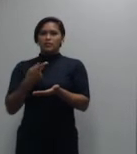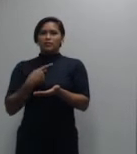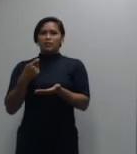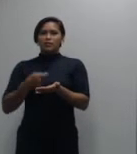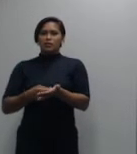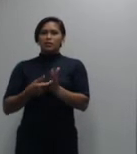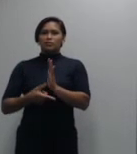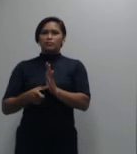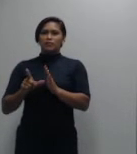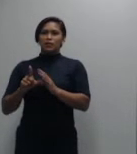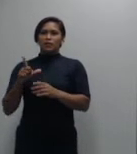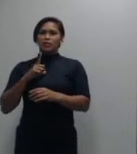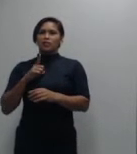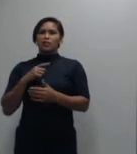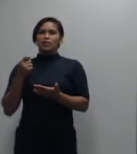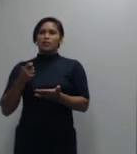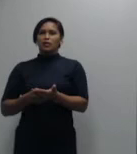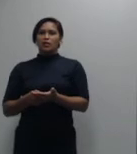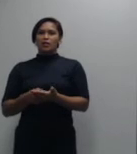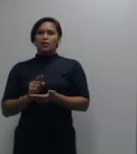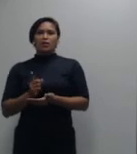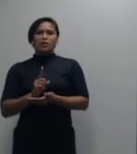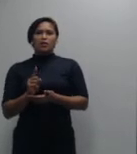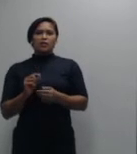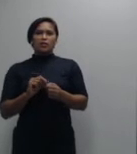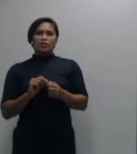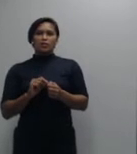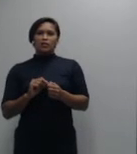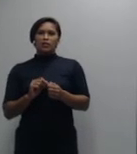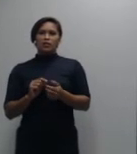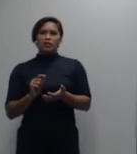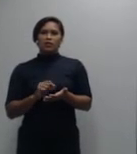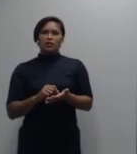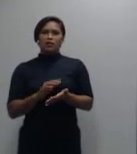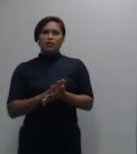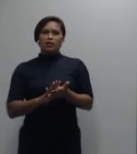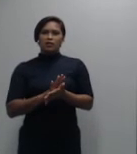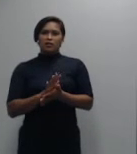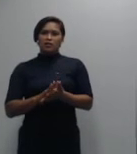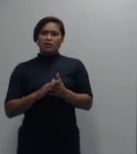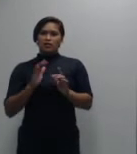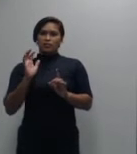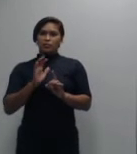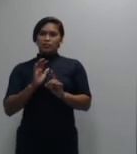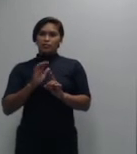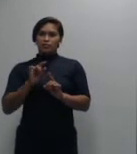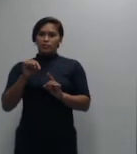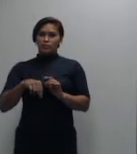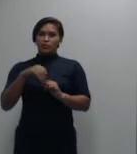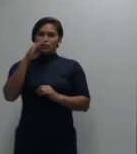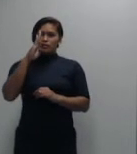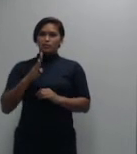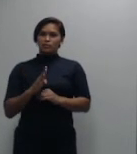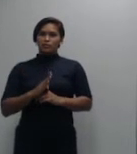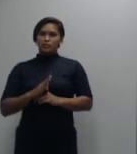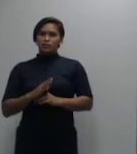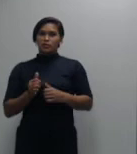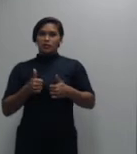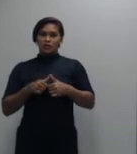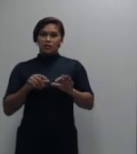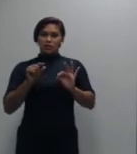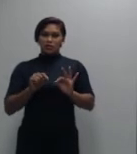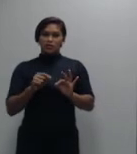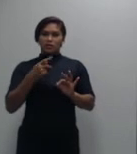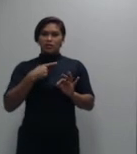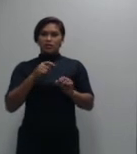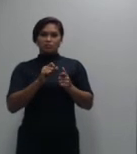remanescentes ela é não não tem não produto não produziria efeito no Brasil então com isso você